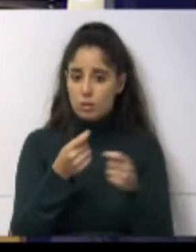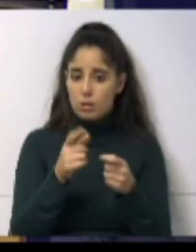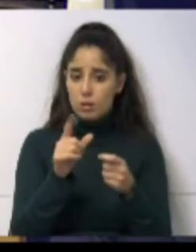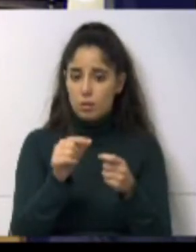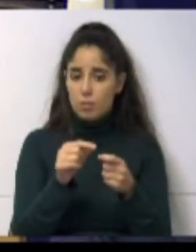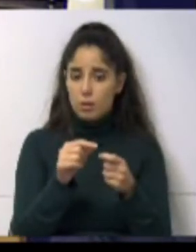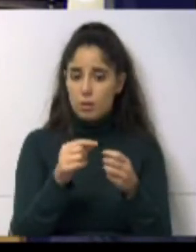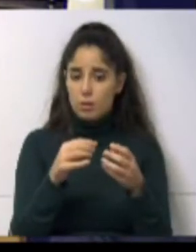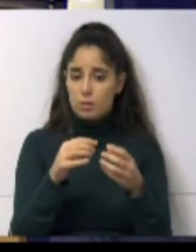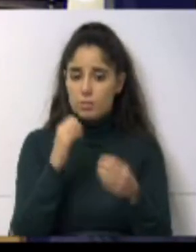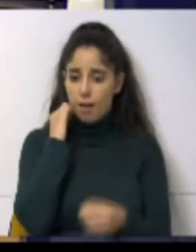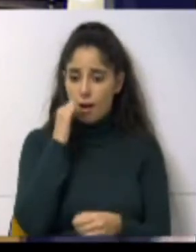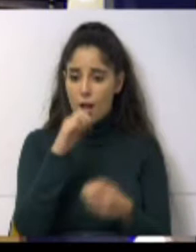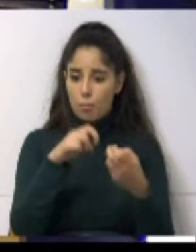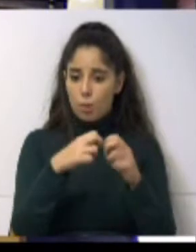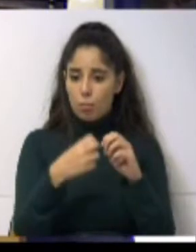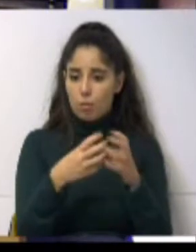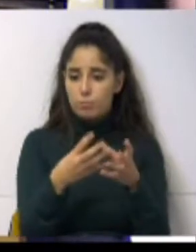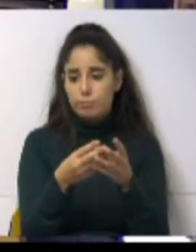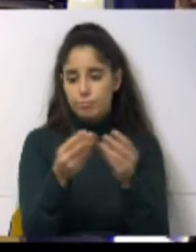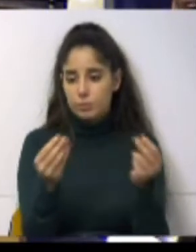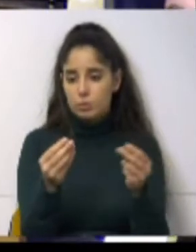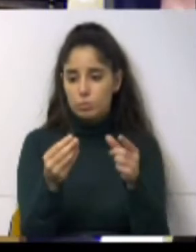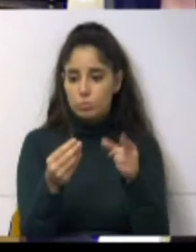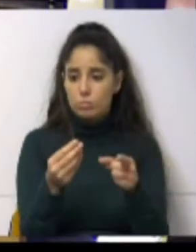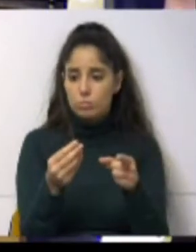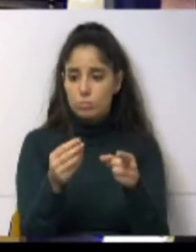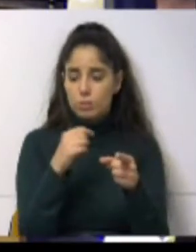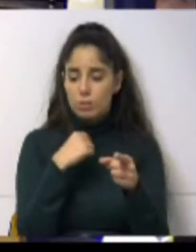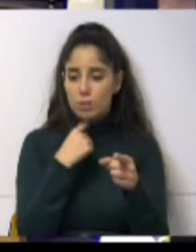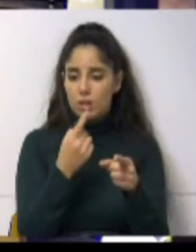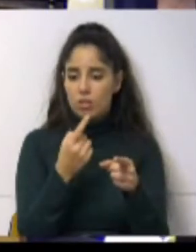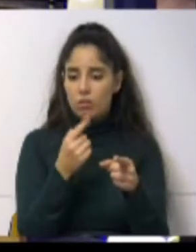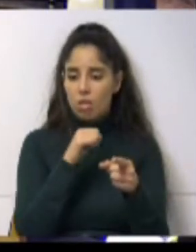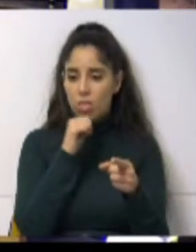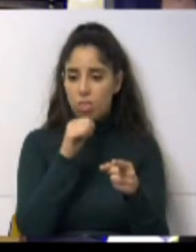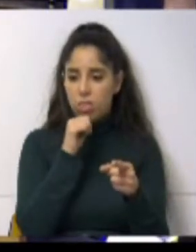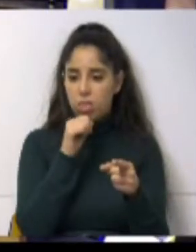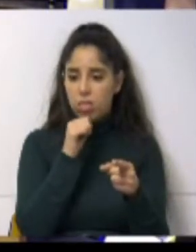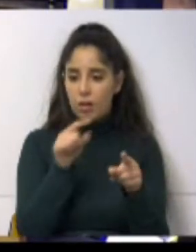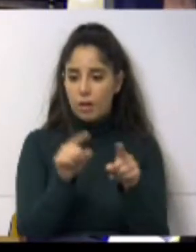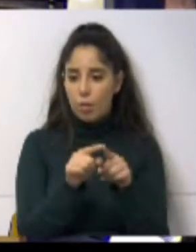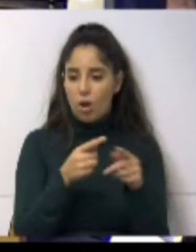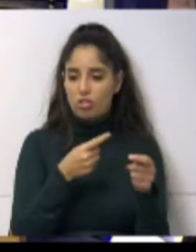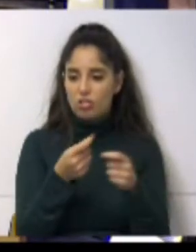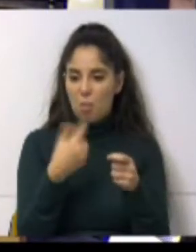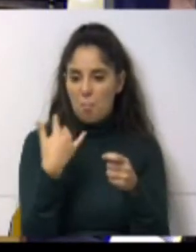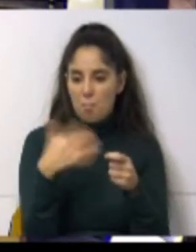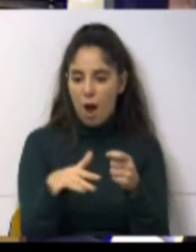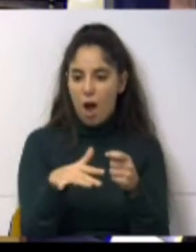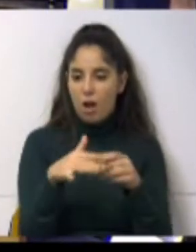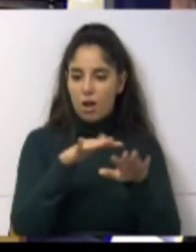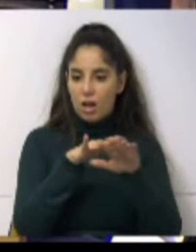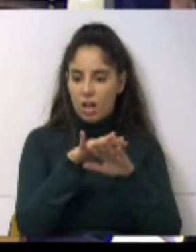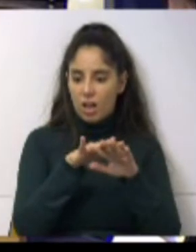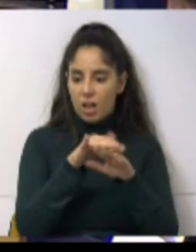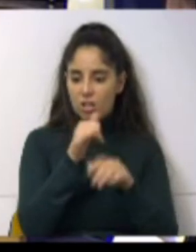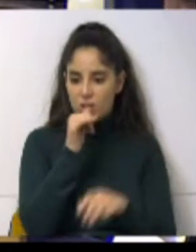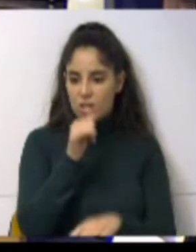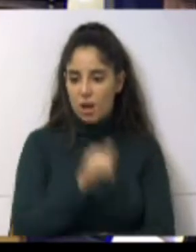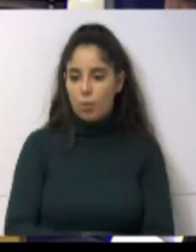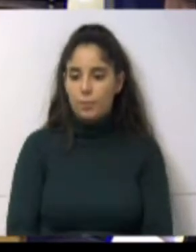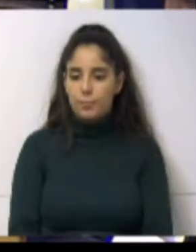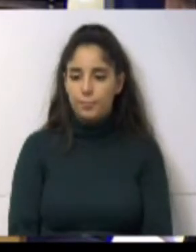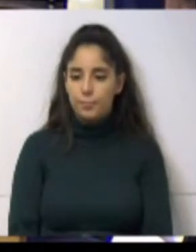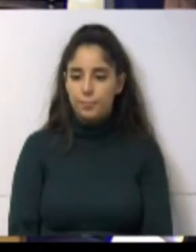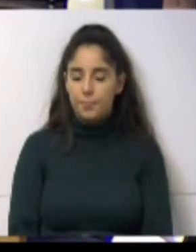esse grave problema que Vossa Excelência muitas vezes aqui aponta, que é má gestão das redes de água.